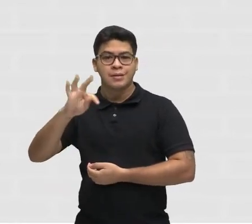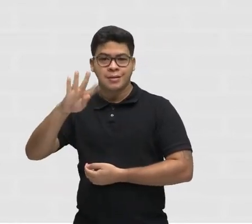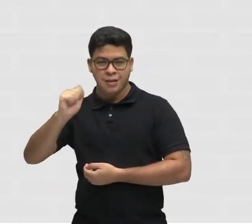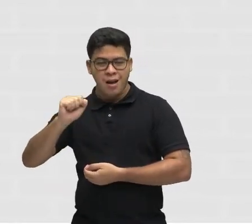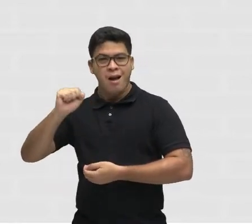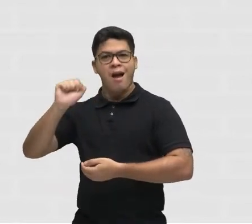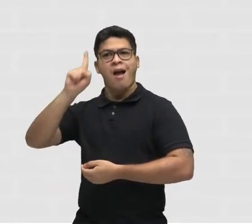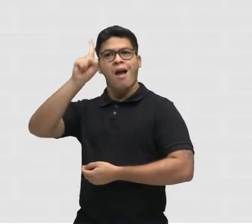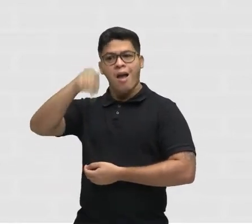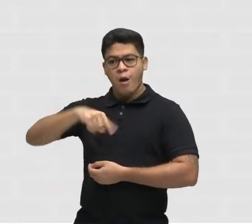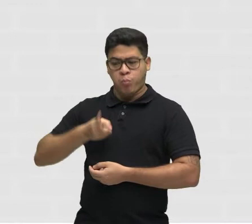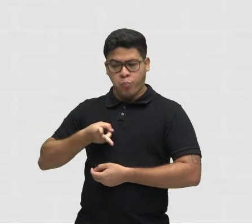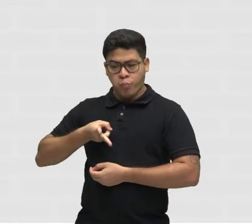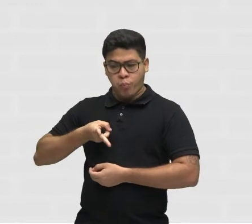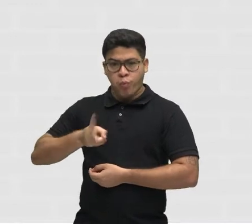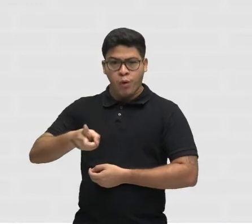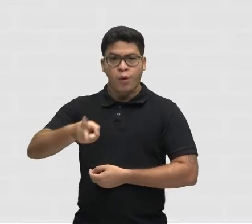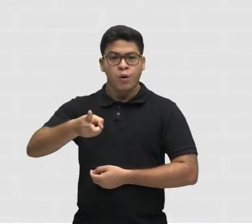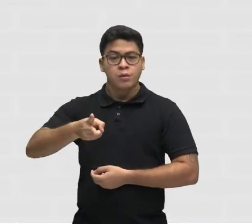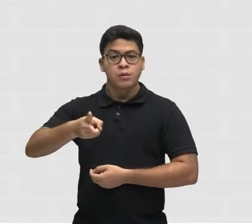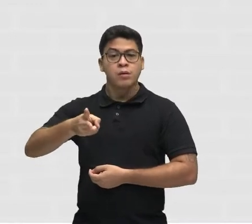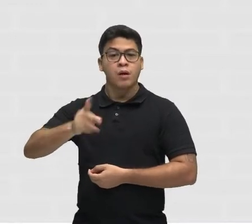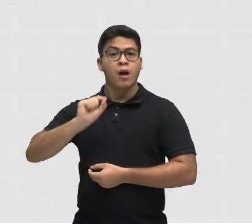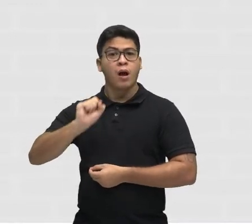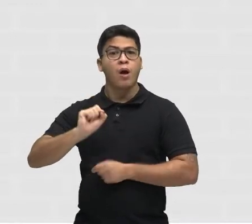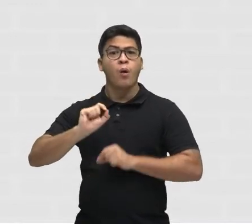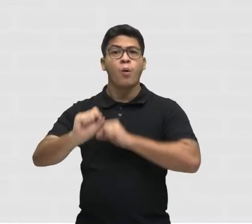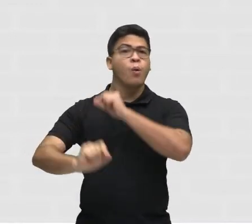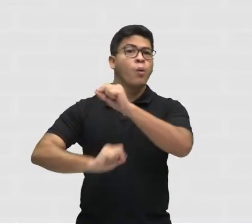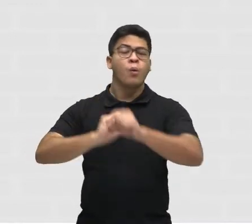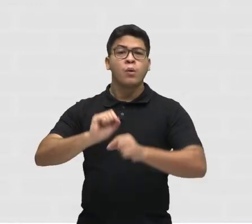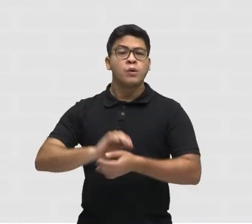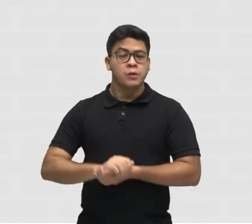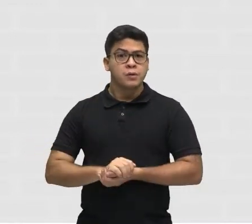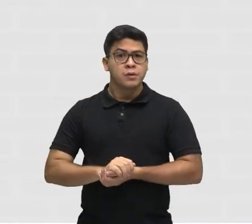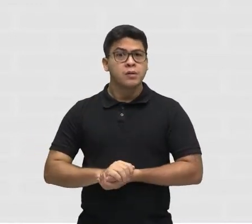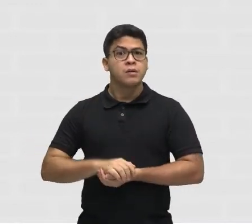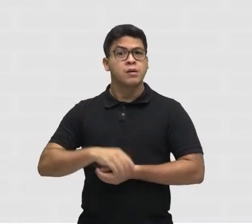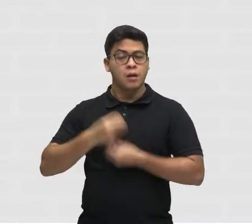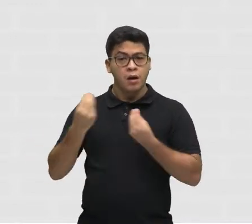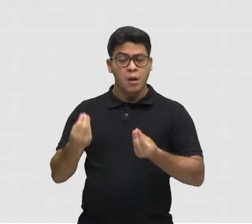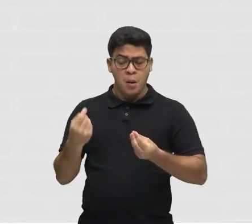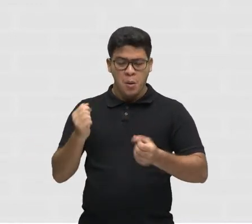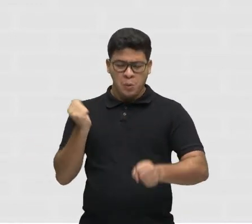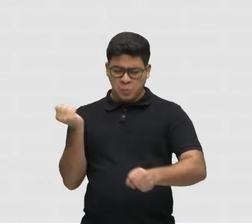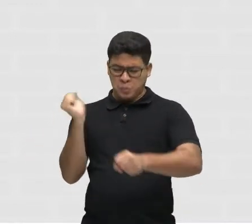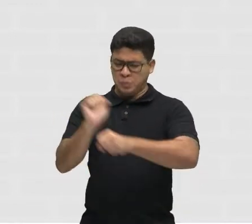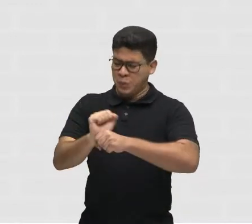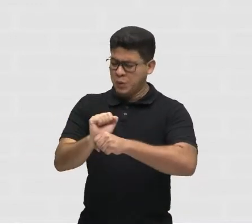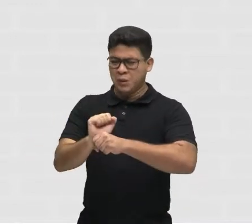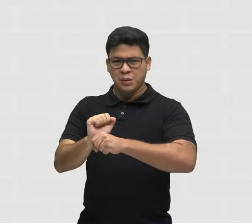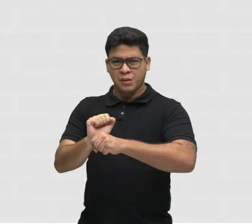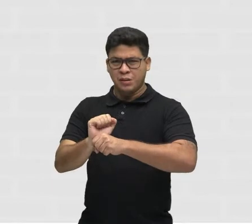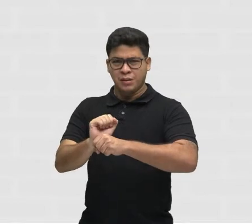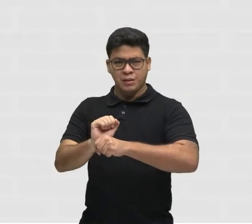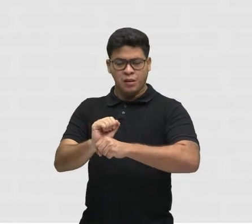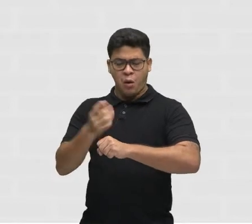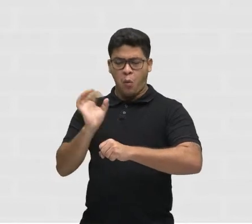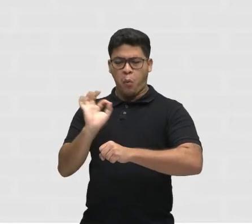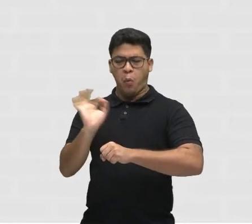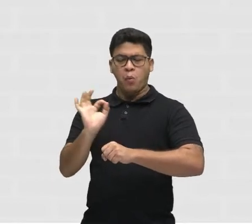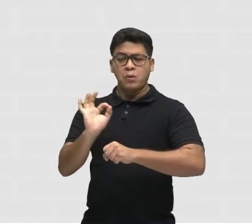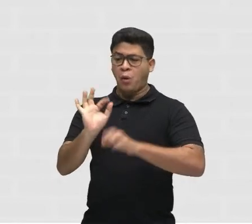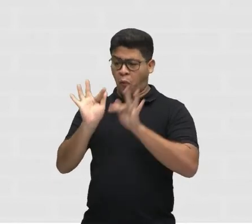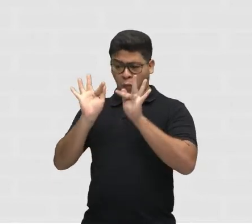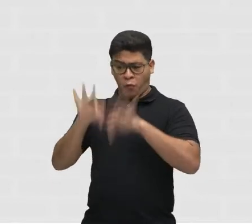é importante. O ponto e vírgula vai surgir. Estou me sentindo parado no tempo, interrompido, ok, mas não estou